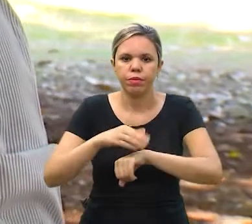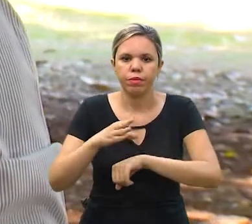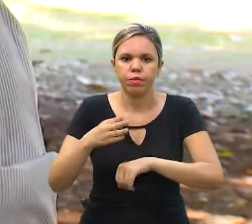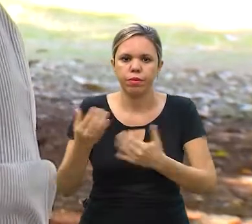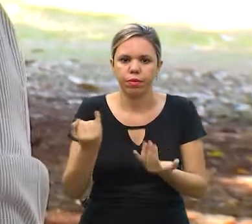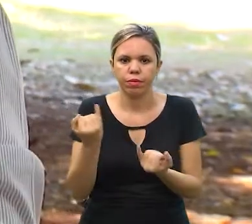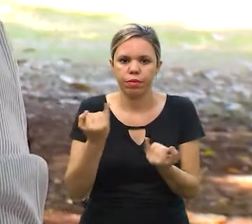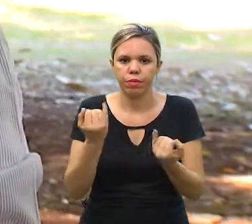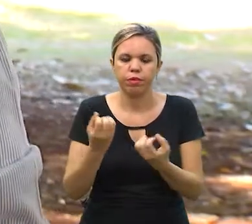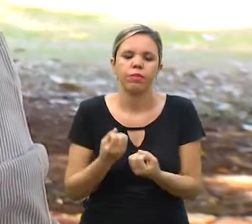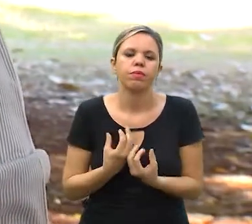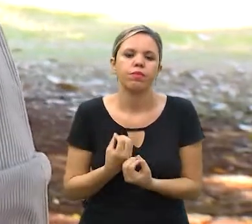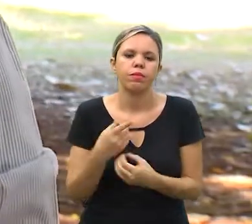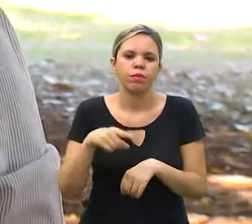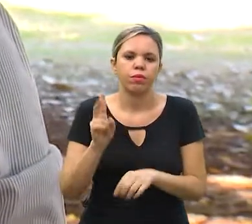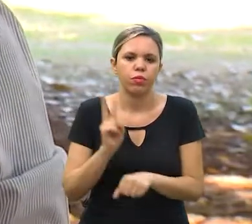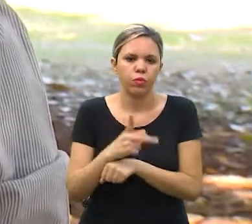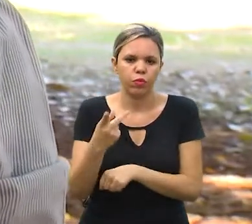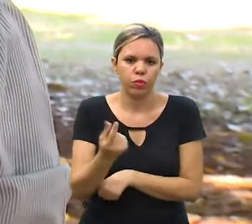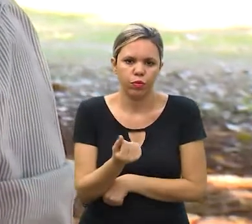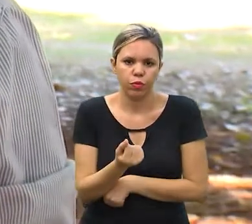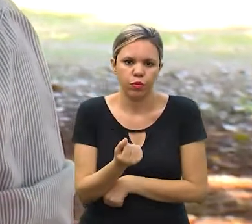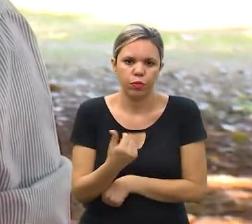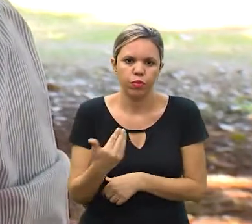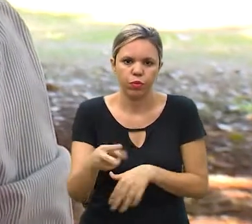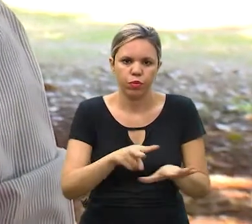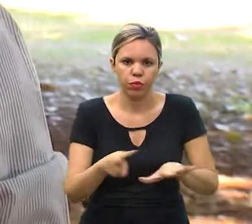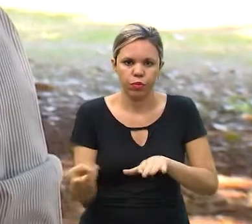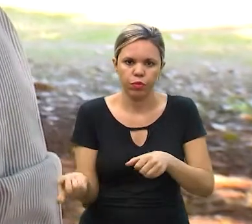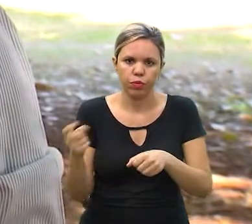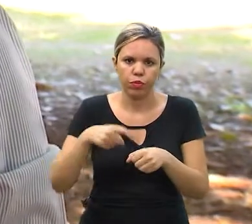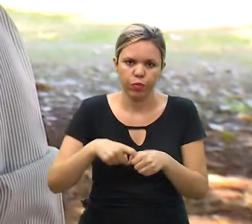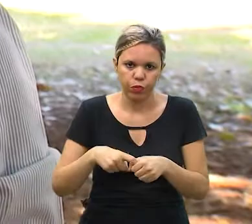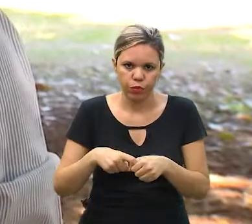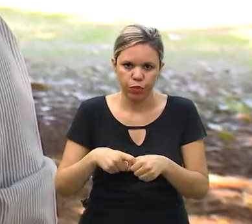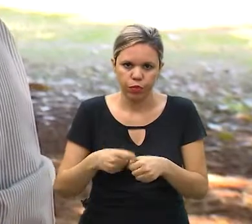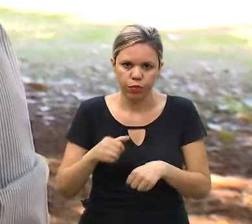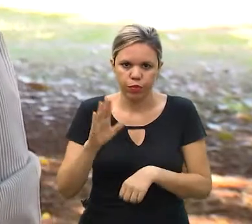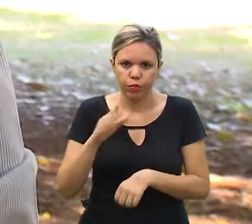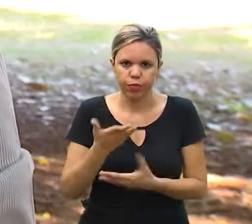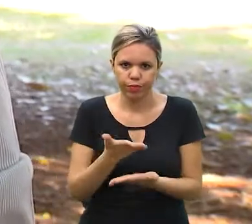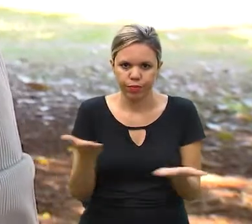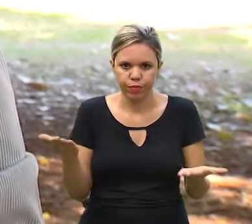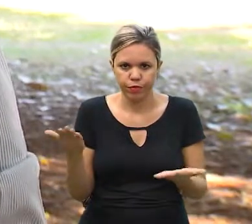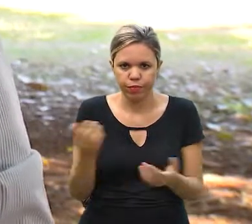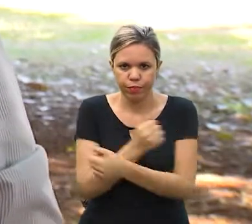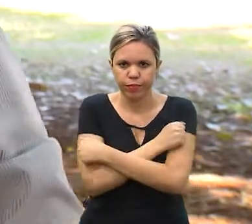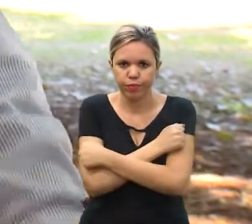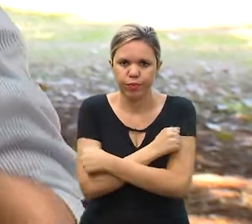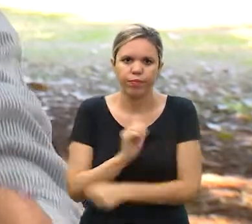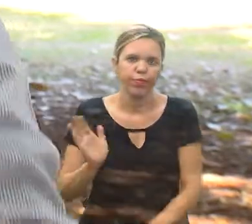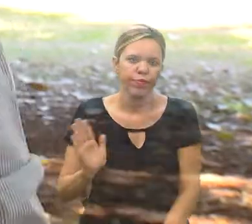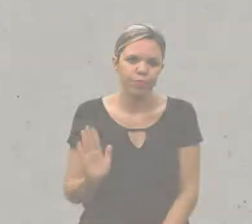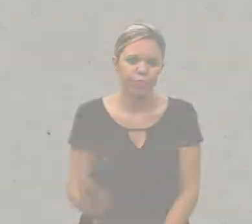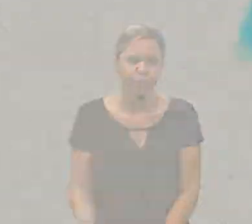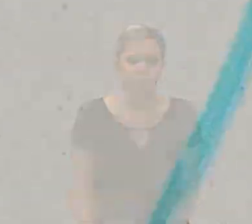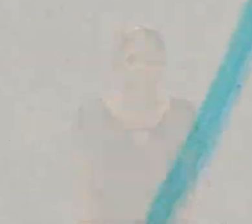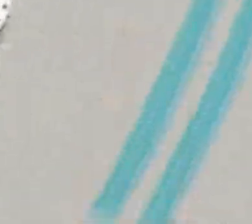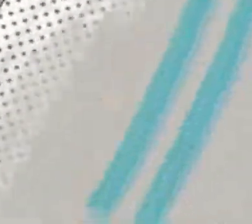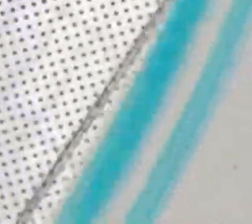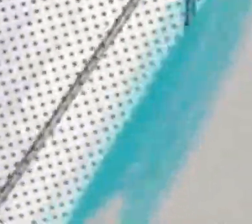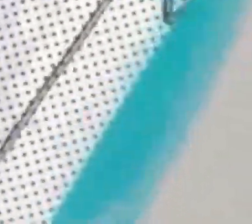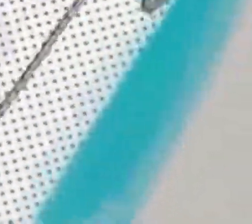dicas e informações para você cuidar bem do seu dinheiro. Na próxima semana eu volto com muito mais para você. Grande abraço, até lá, tchau!